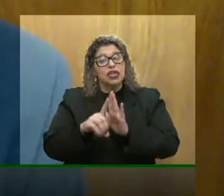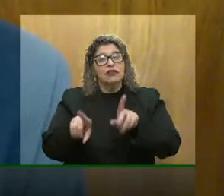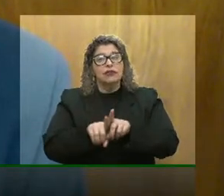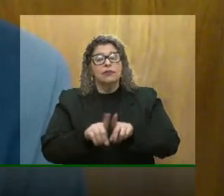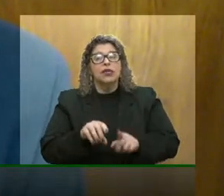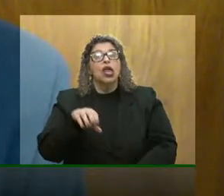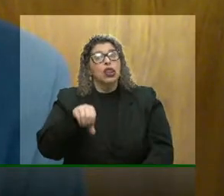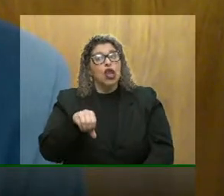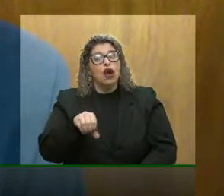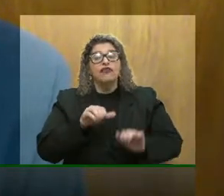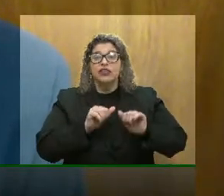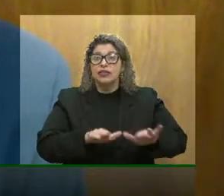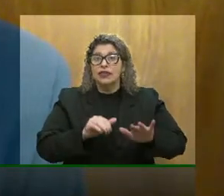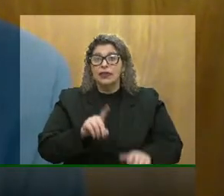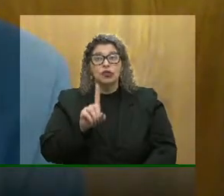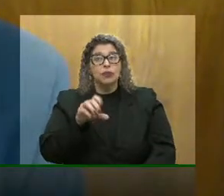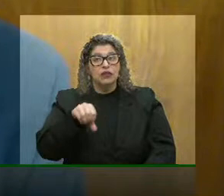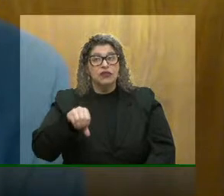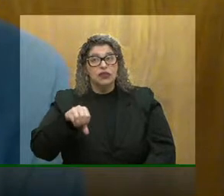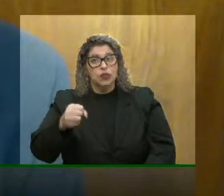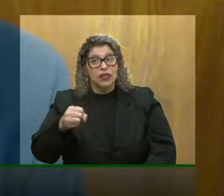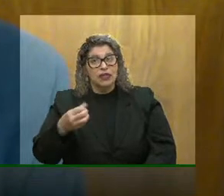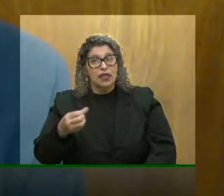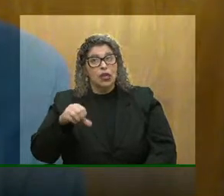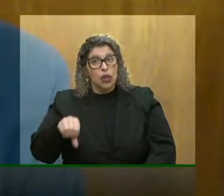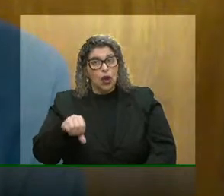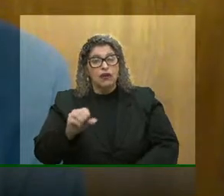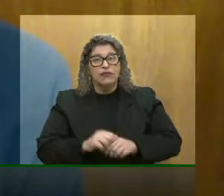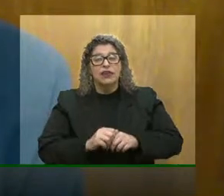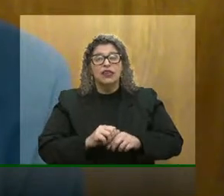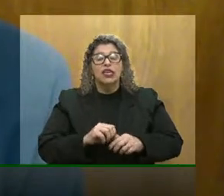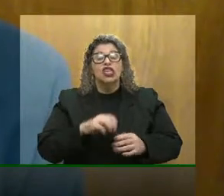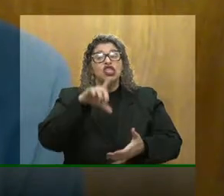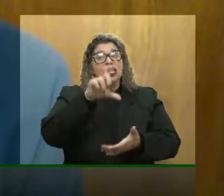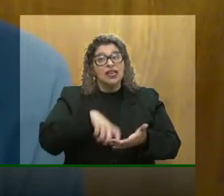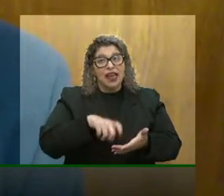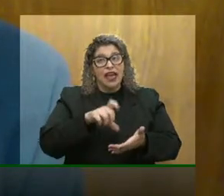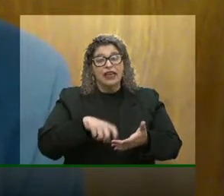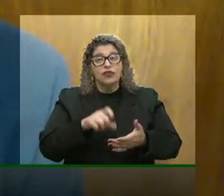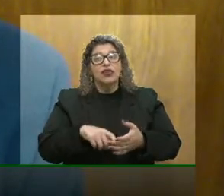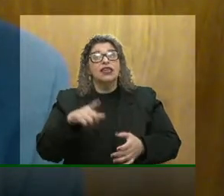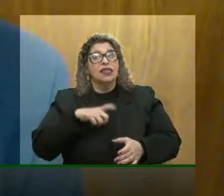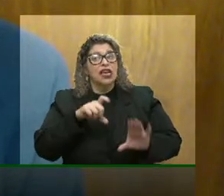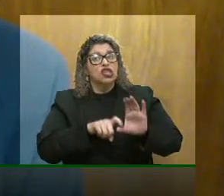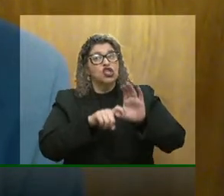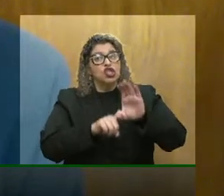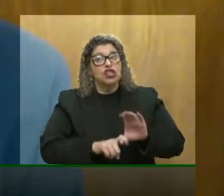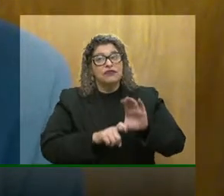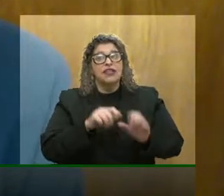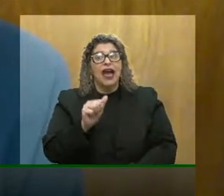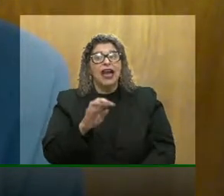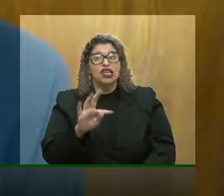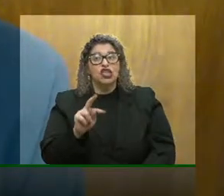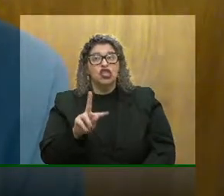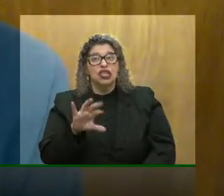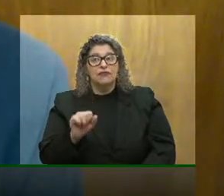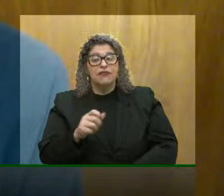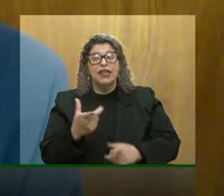9 de setembro de 1991, que dispõe sobre a cobrança judicial de créditos inscritos em dívida ativa da Fazenda Pública